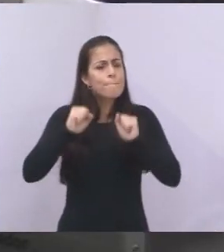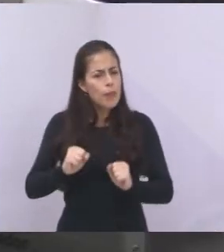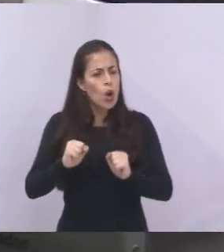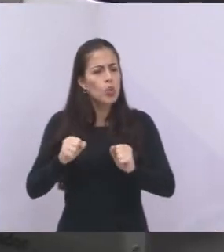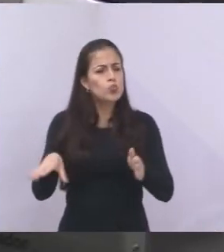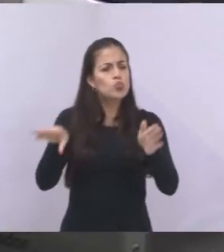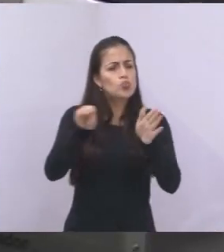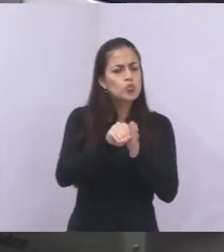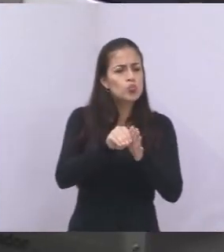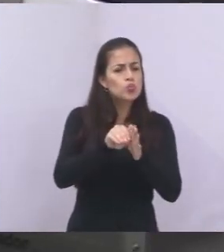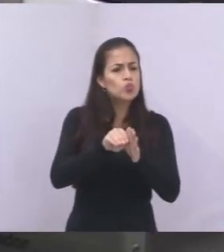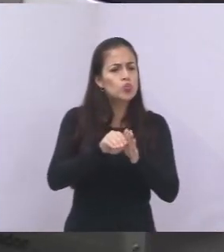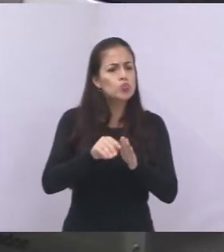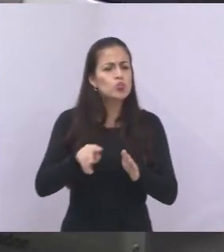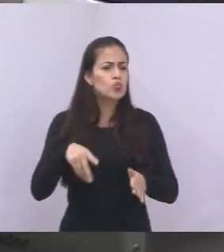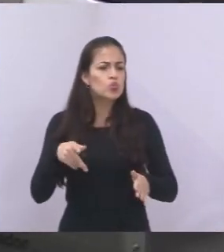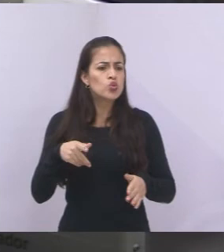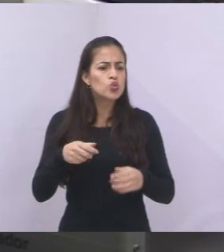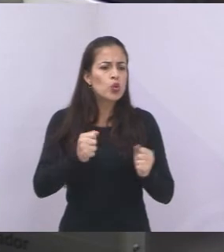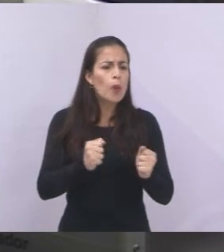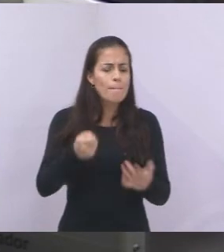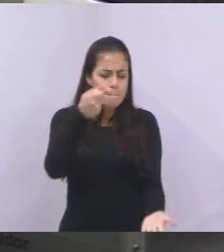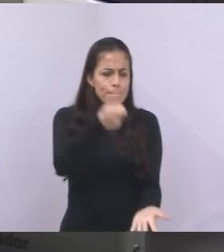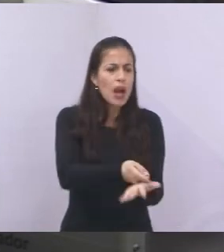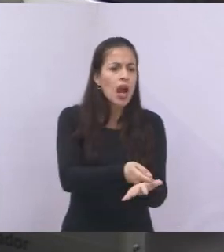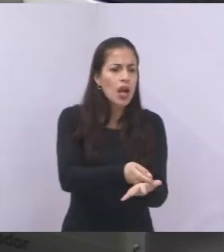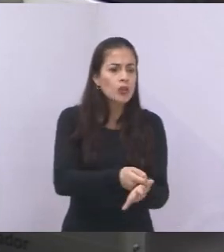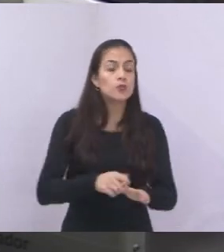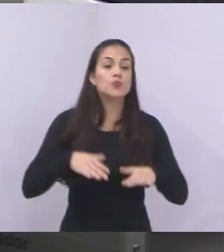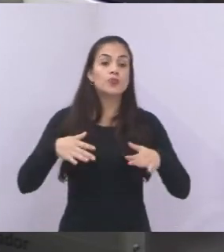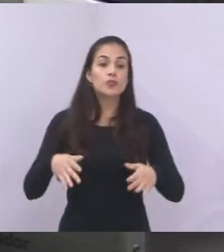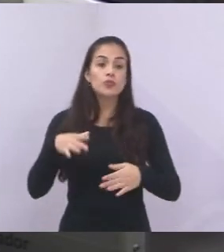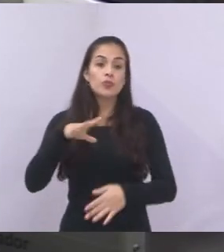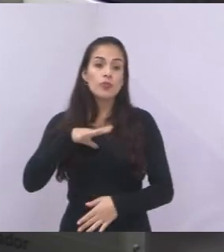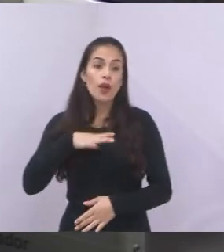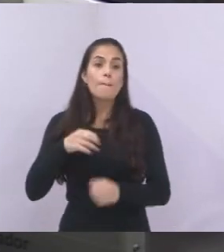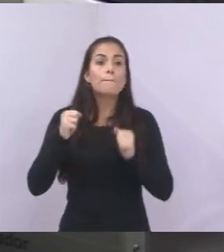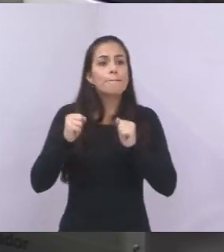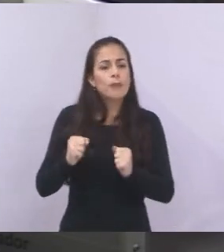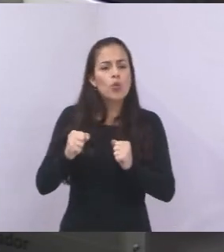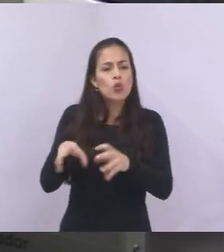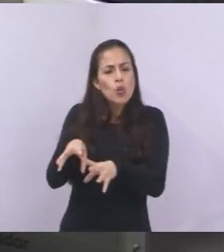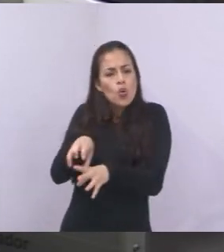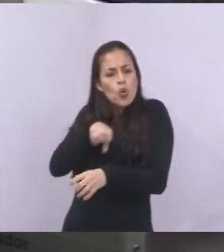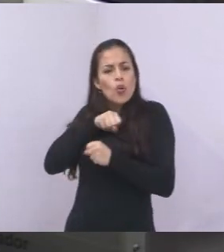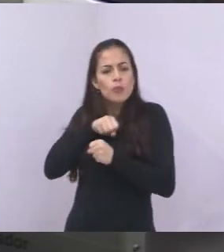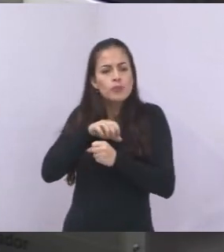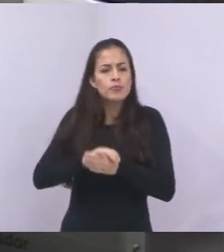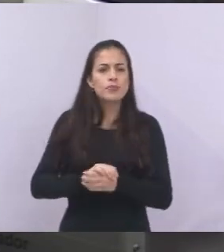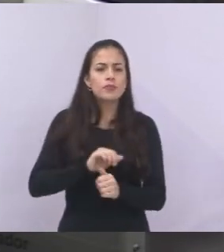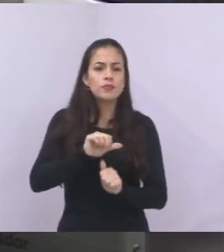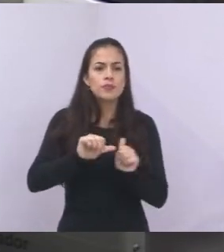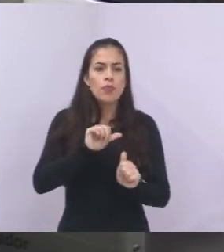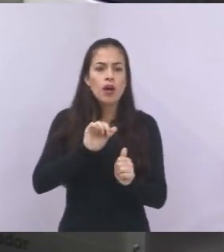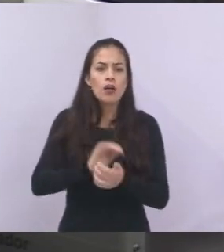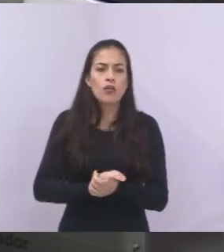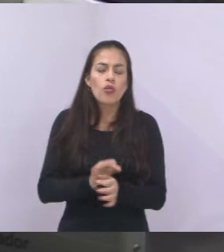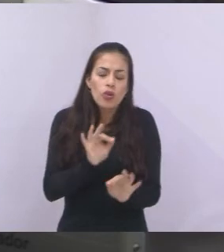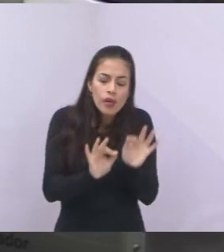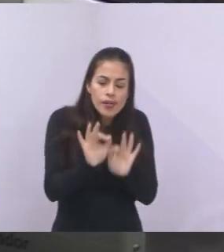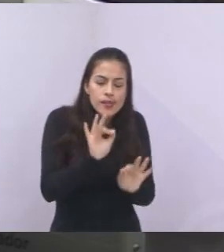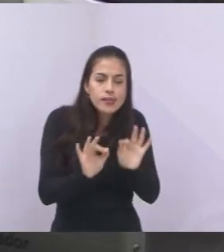distintas. O município poderia sim absorver esse impacto do desconto de contribuição, por exemplo, organizando o seu